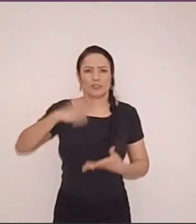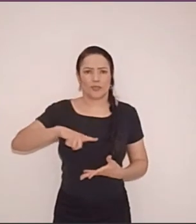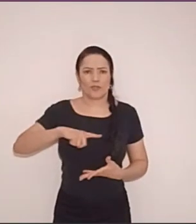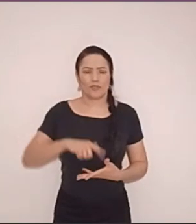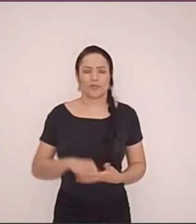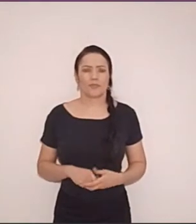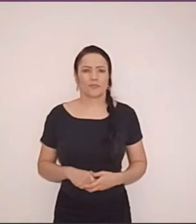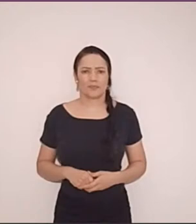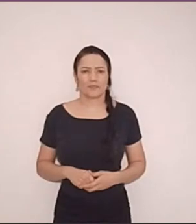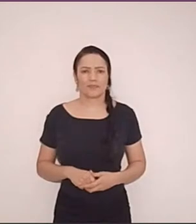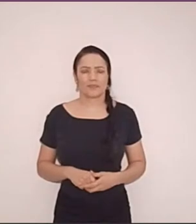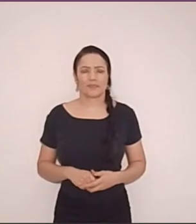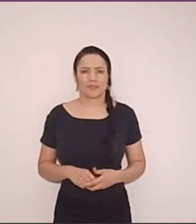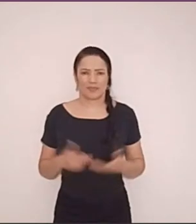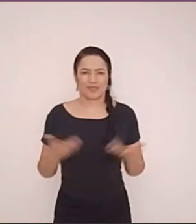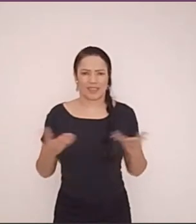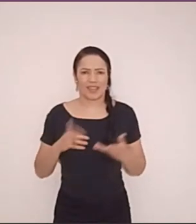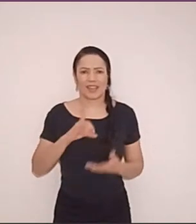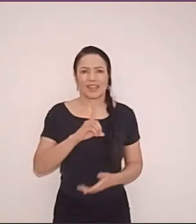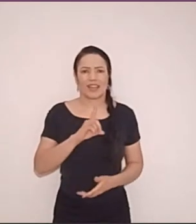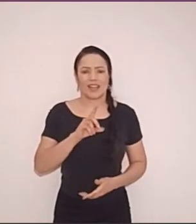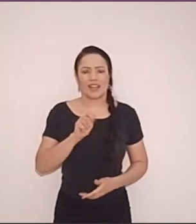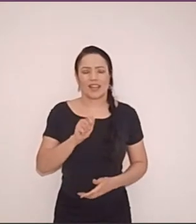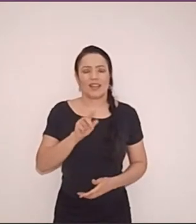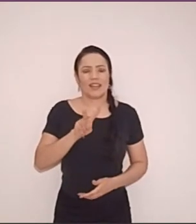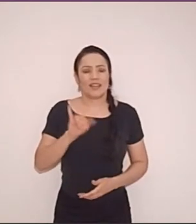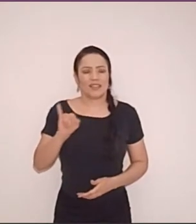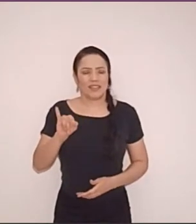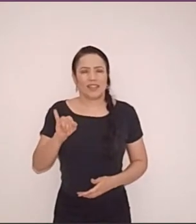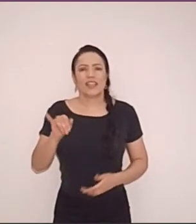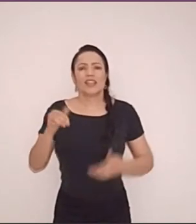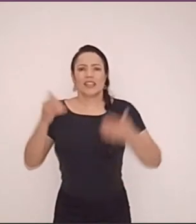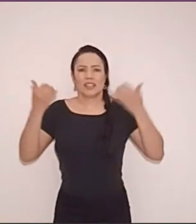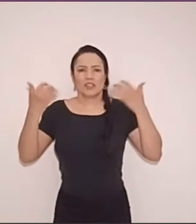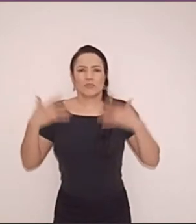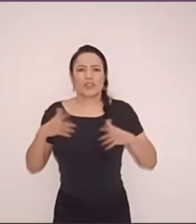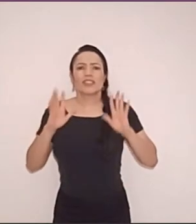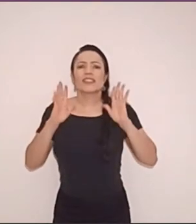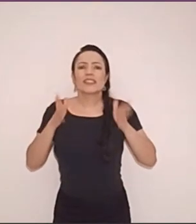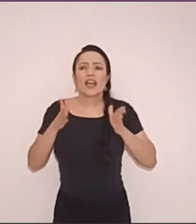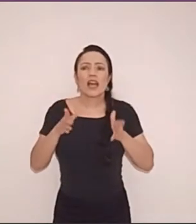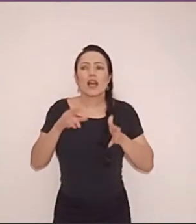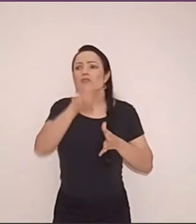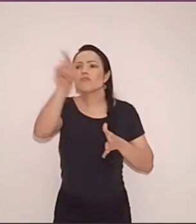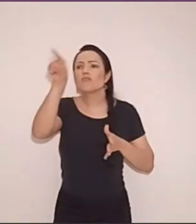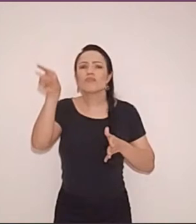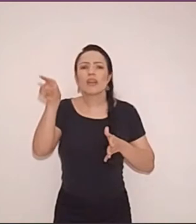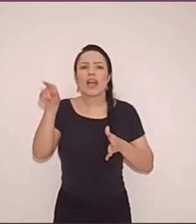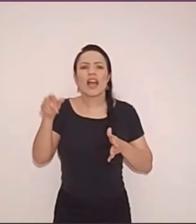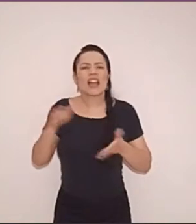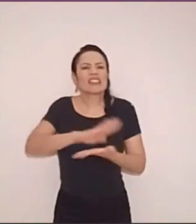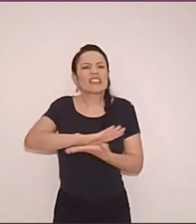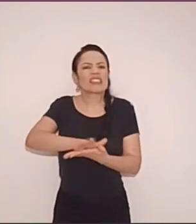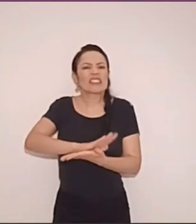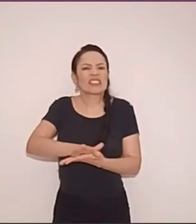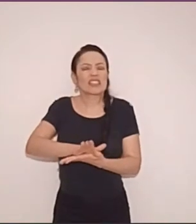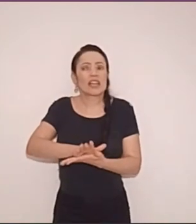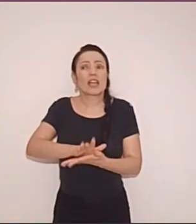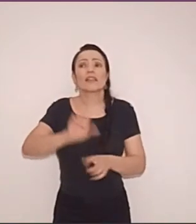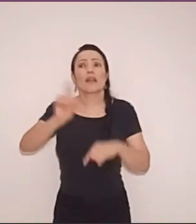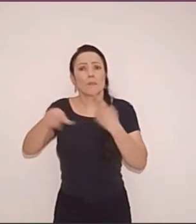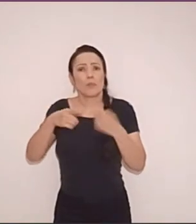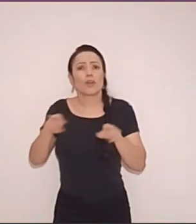O que é Como disse uma vez a recuperá-la eles são capazes de destruir todas as vidas e depois de se